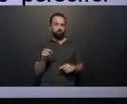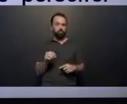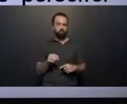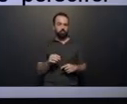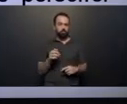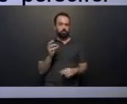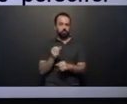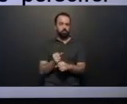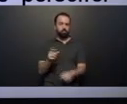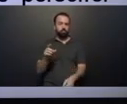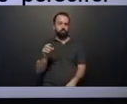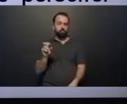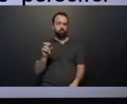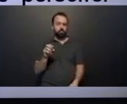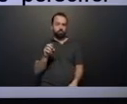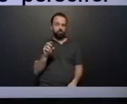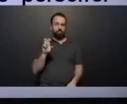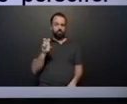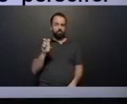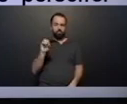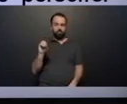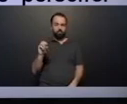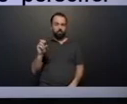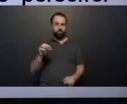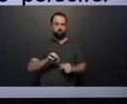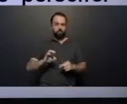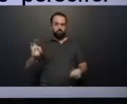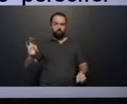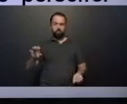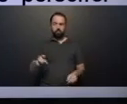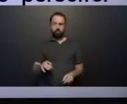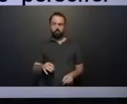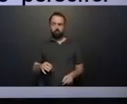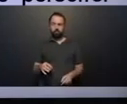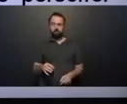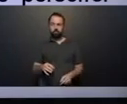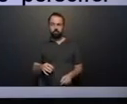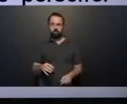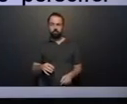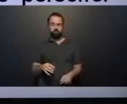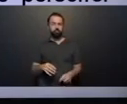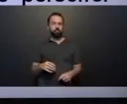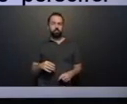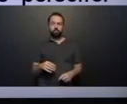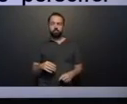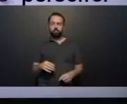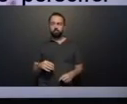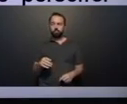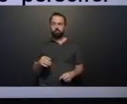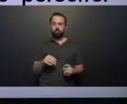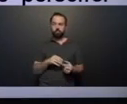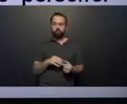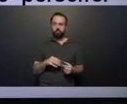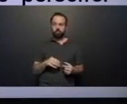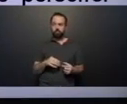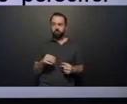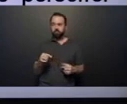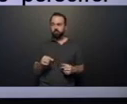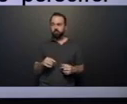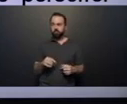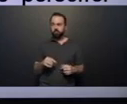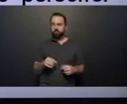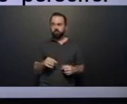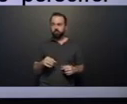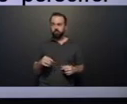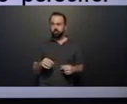Se ele treina 10 km por dia, qual é a quantidade de voltas completas que ele deve percorrer diariamente